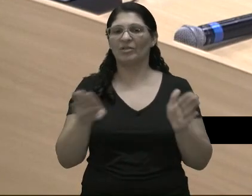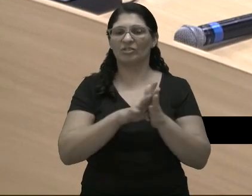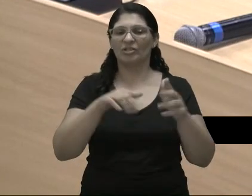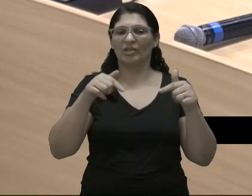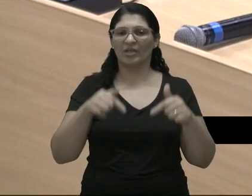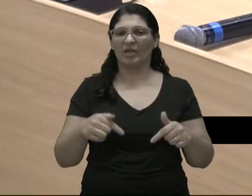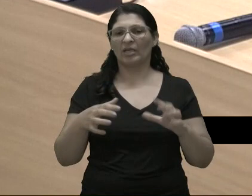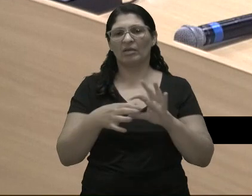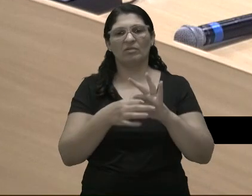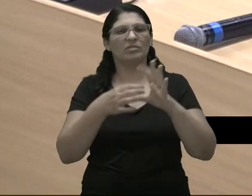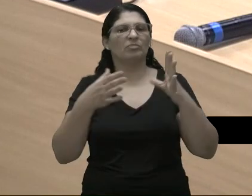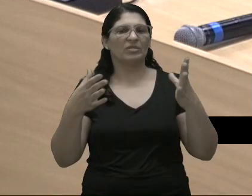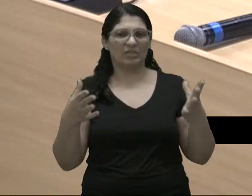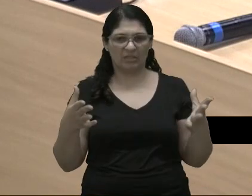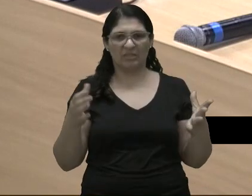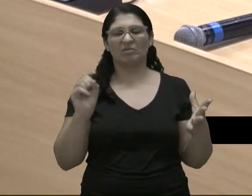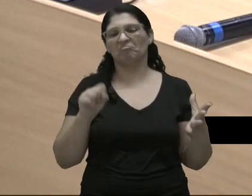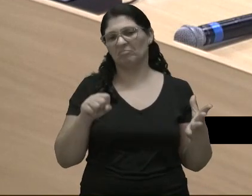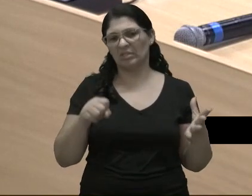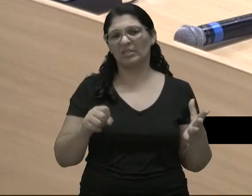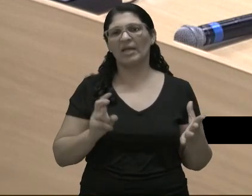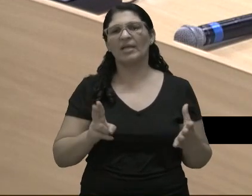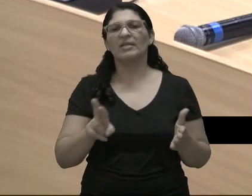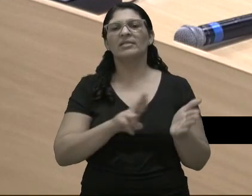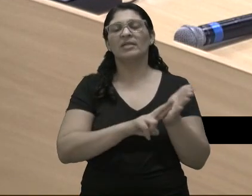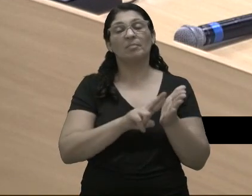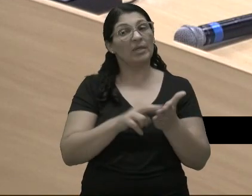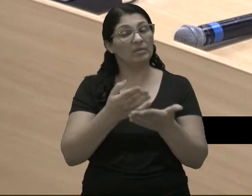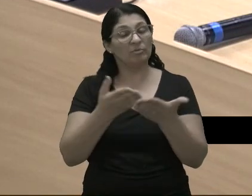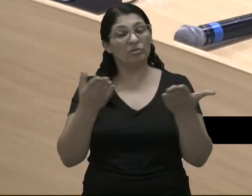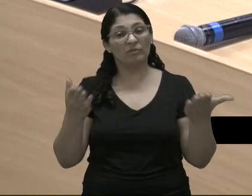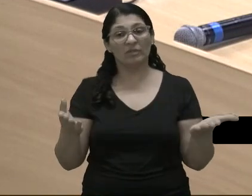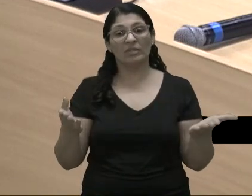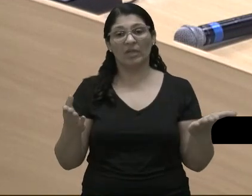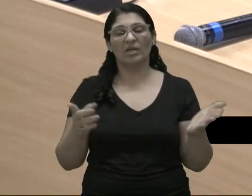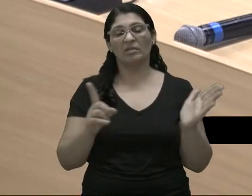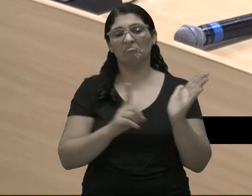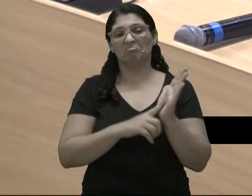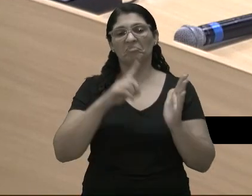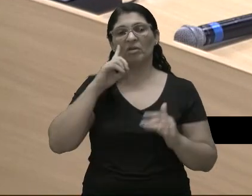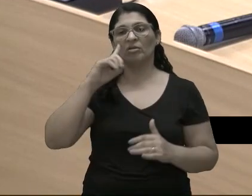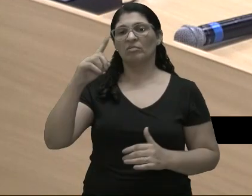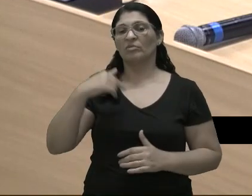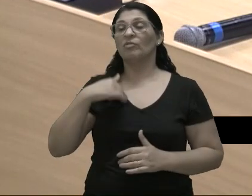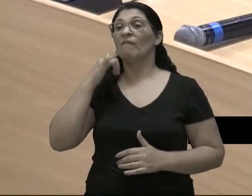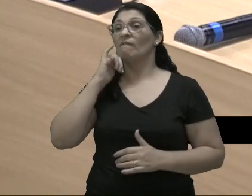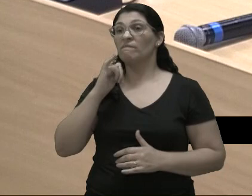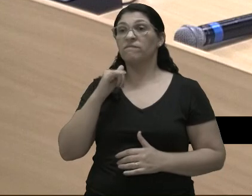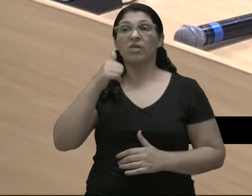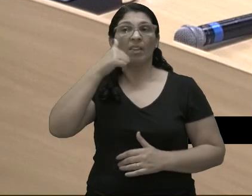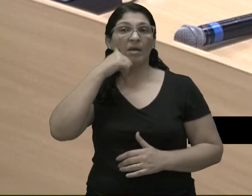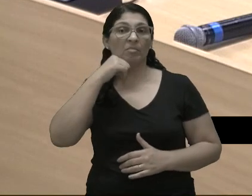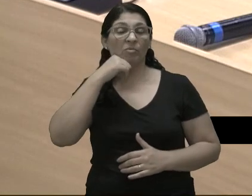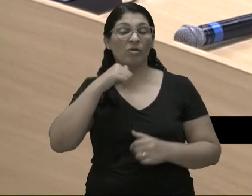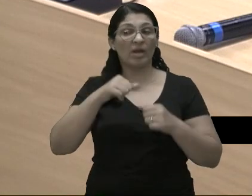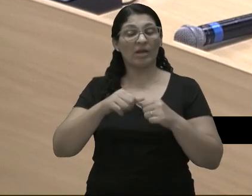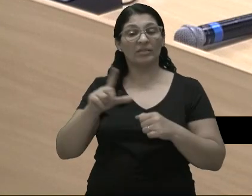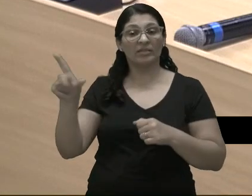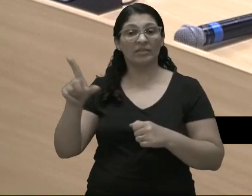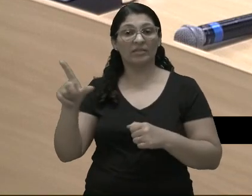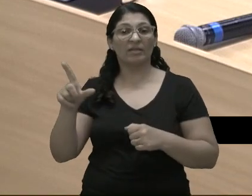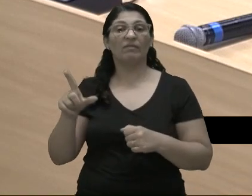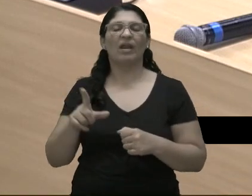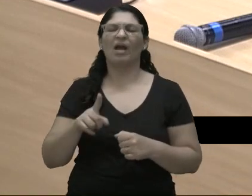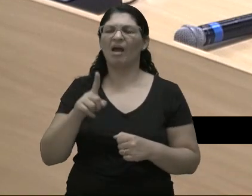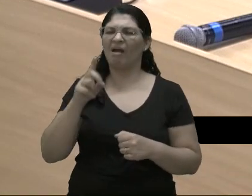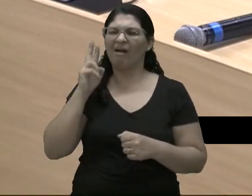coloquei à disposição e sempre respondi vocês. O último caso que eu até falei com o senhor foi daquela paciente que estava lá no San Marino, que até veio uma conversa que o senhor ia